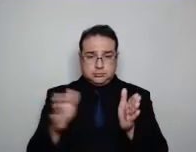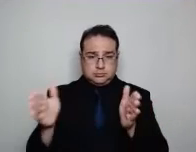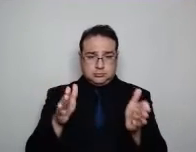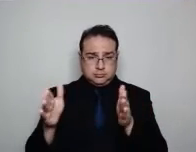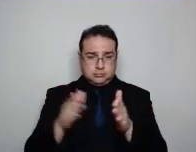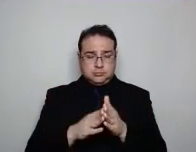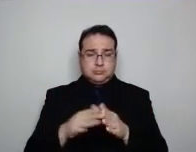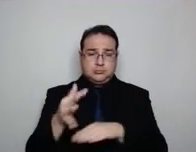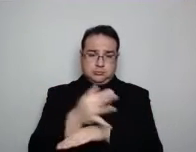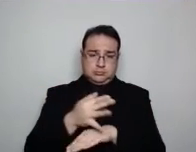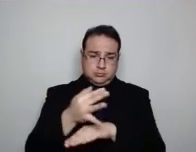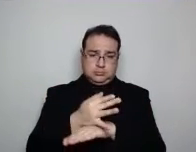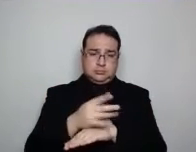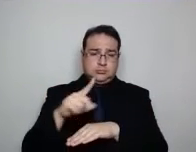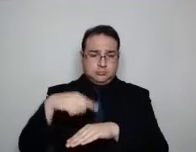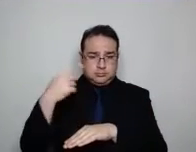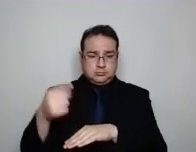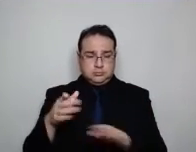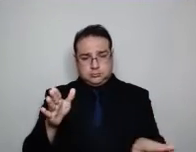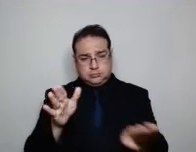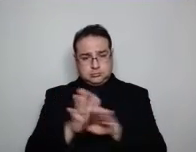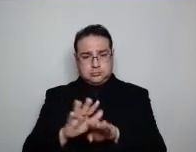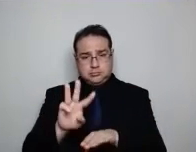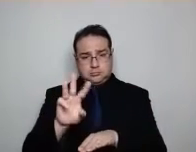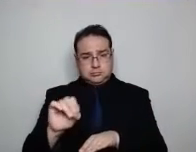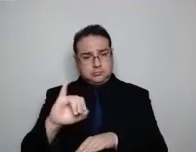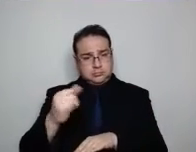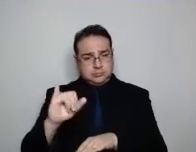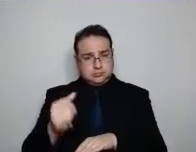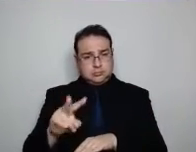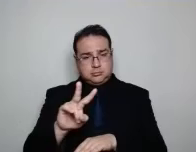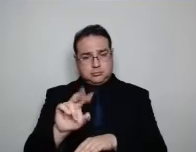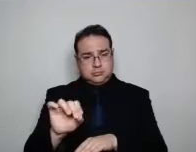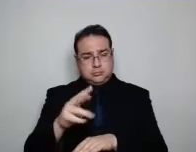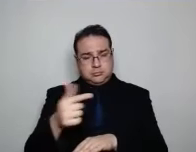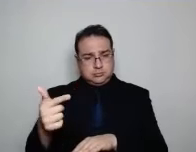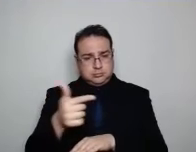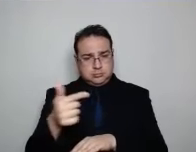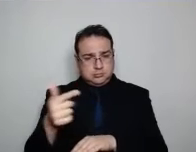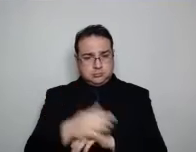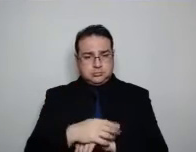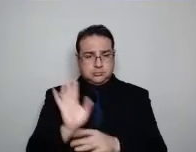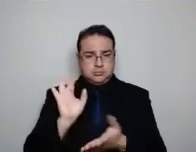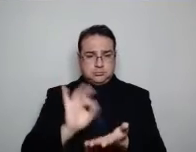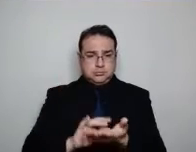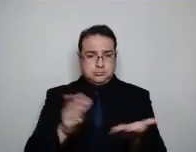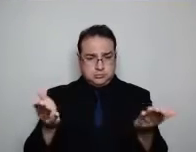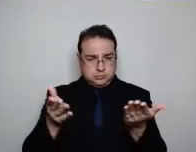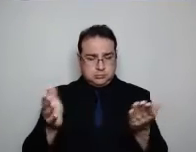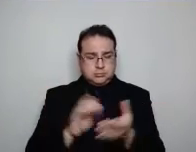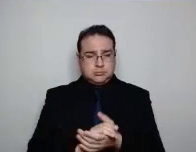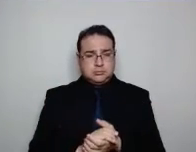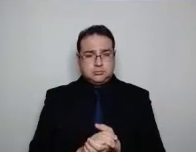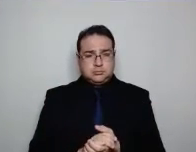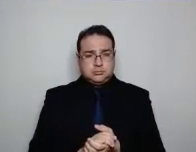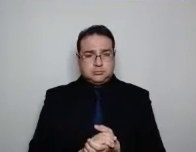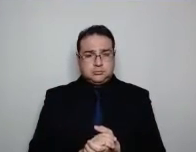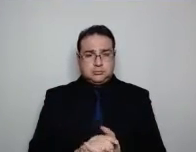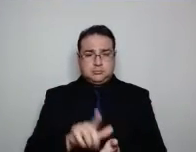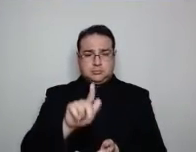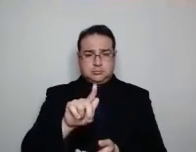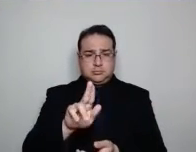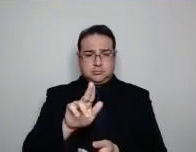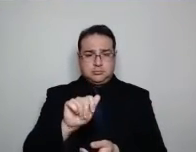e vigia até 30 de janeiro de 2022. De fato, hoje a situação é de guarda compartilhada,